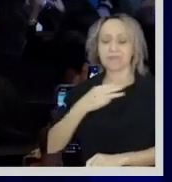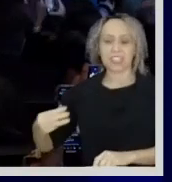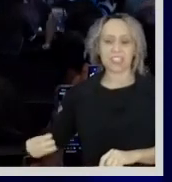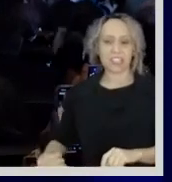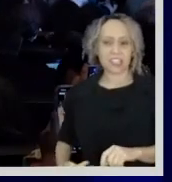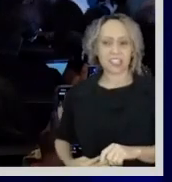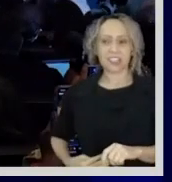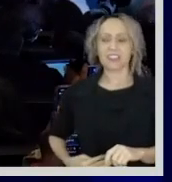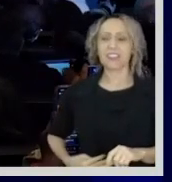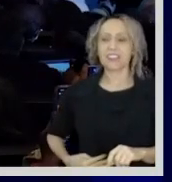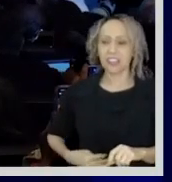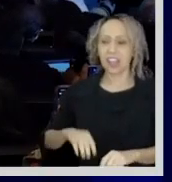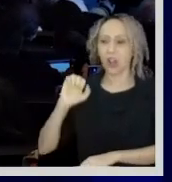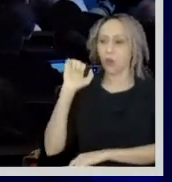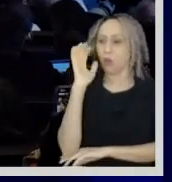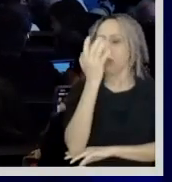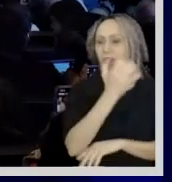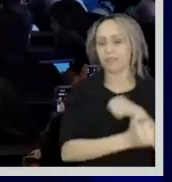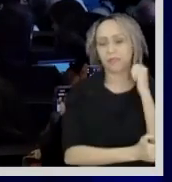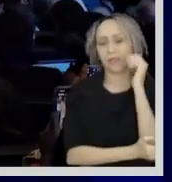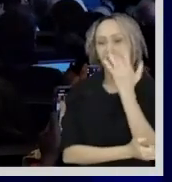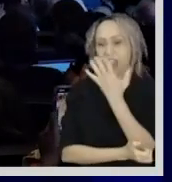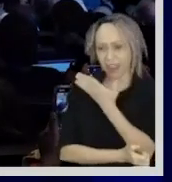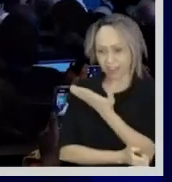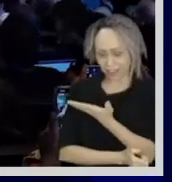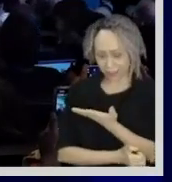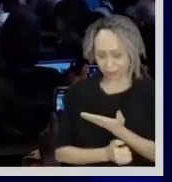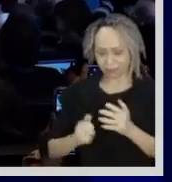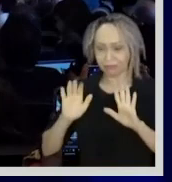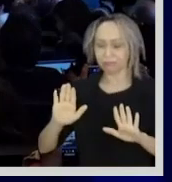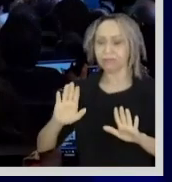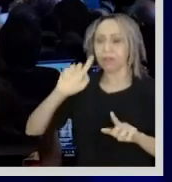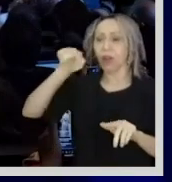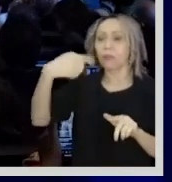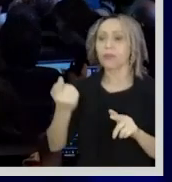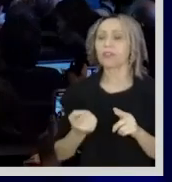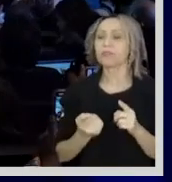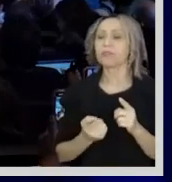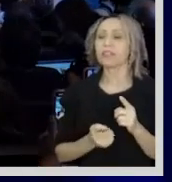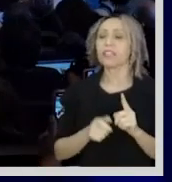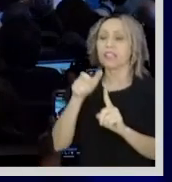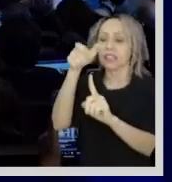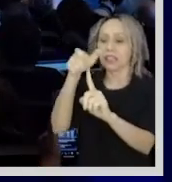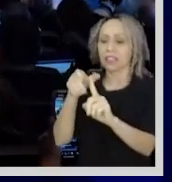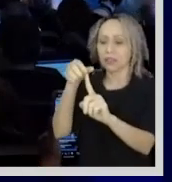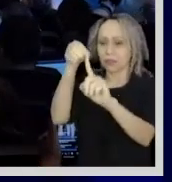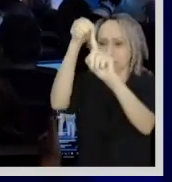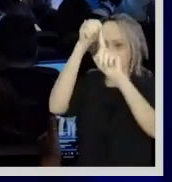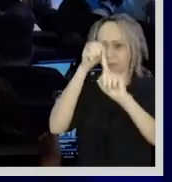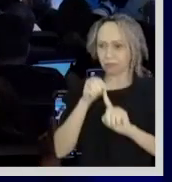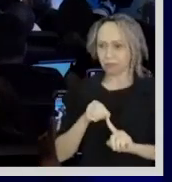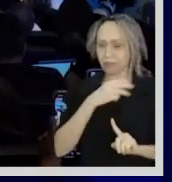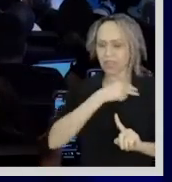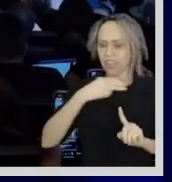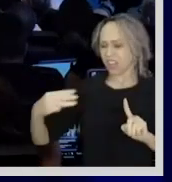uma negociação em torno desses cargos, digamos, entre aspas, escondidos, né? Porque o que a gente olha nos